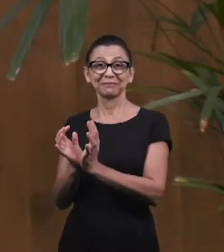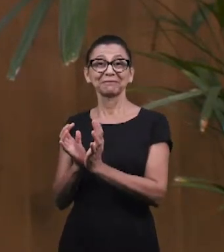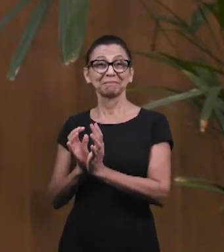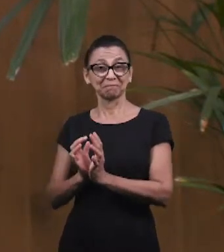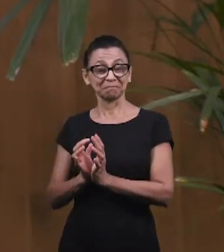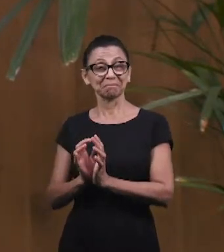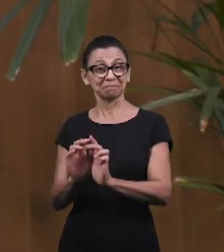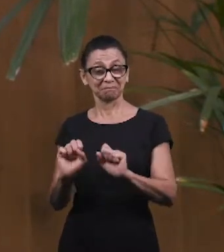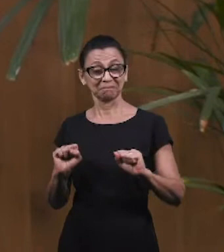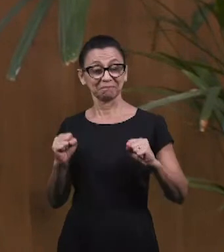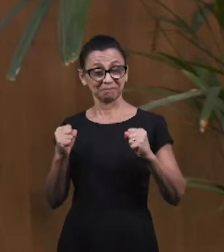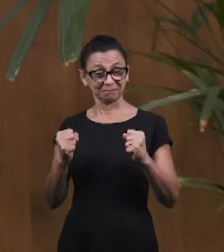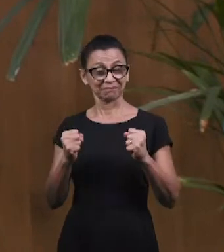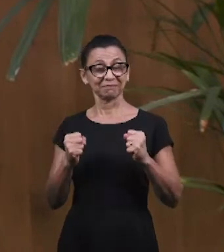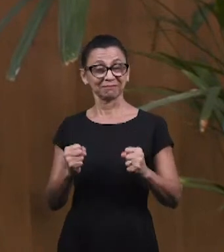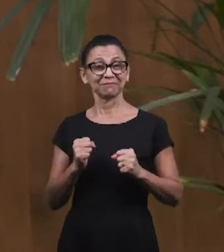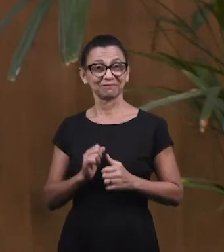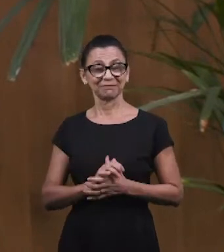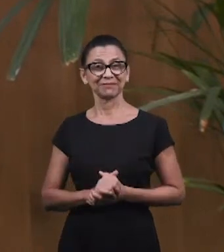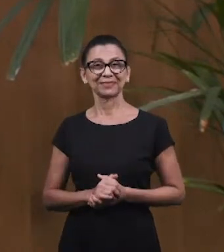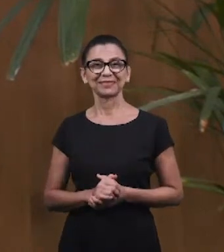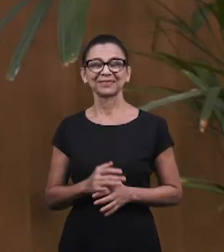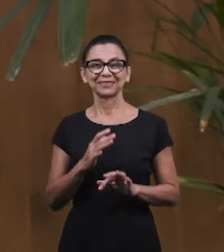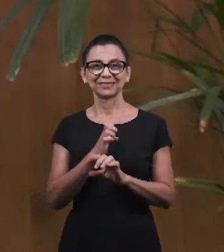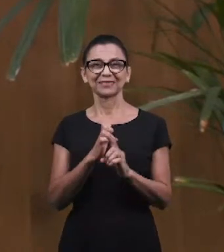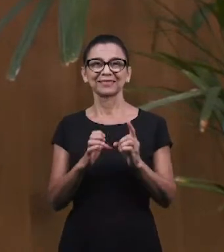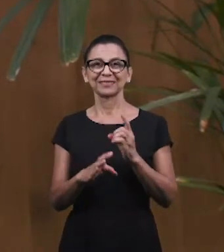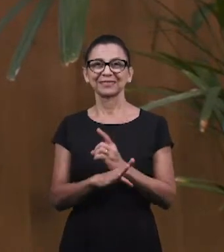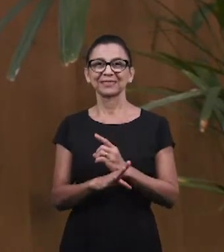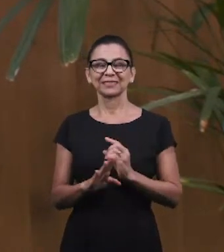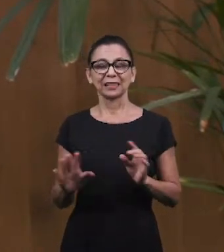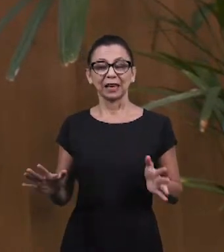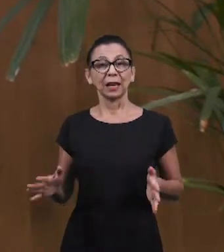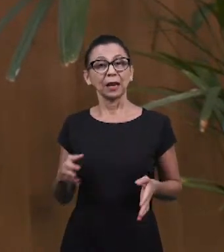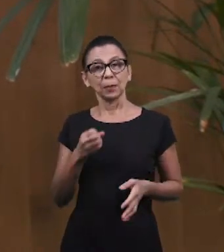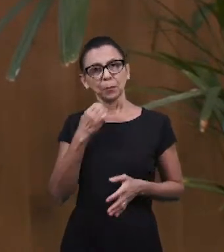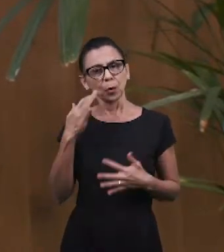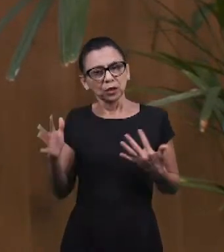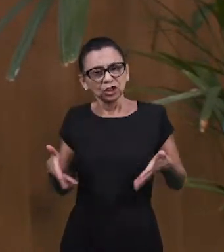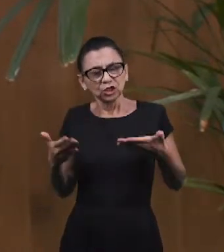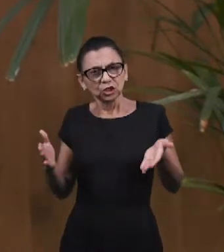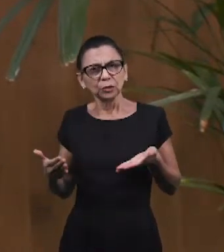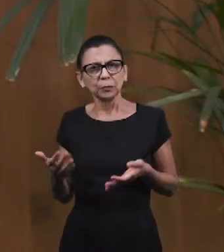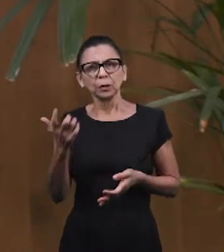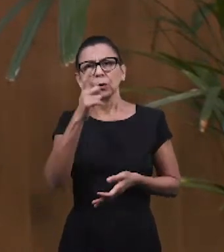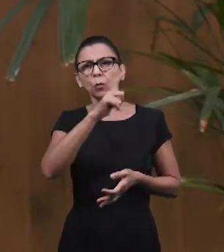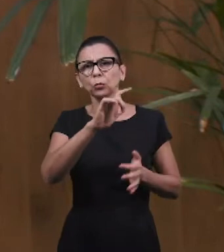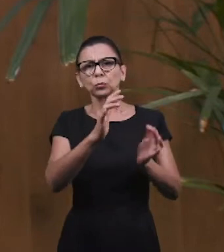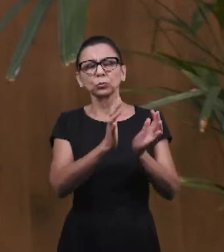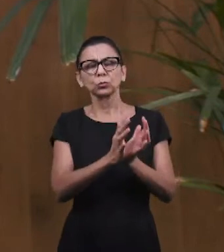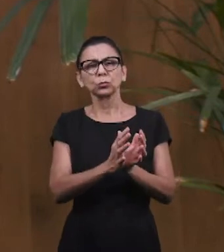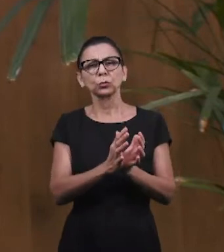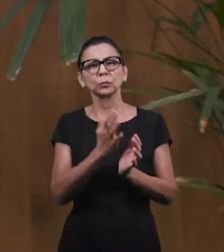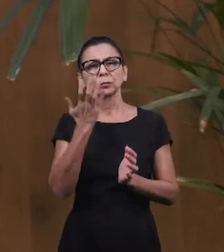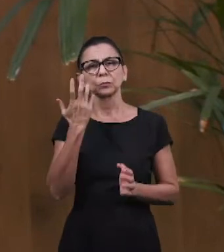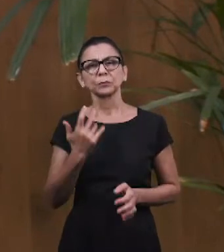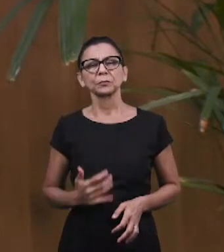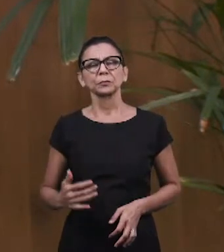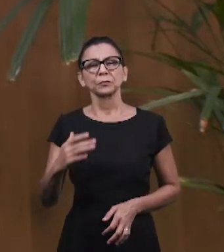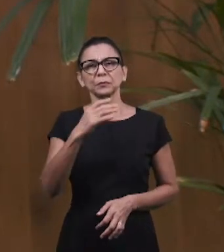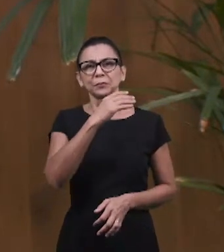muito participativa na Escola Bíblica Dominical. Isso é um estímulo para as demais crianças, intermediários